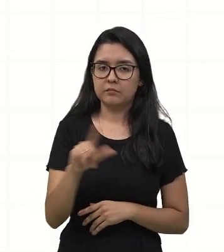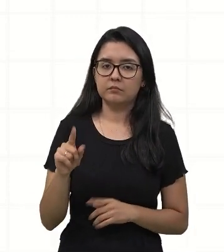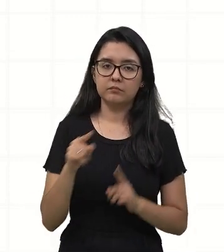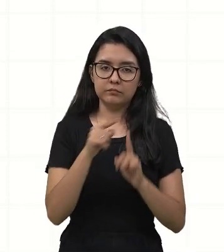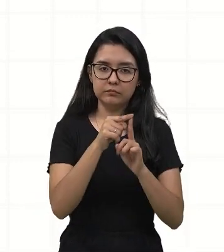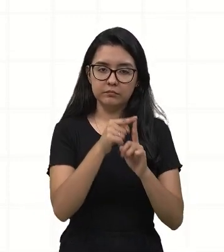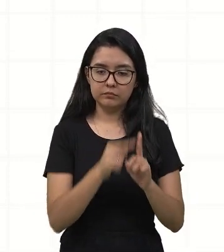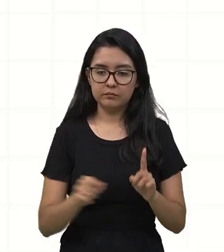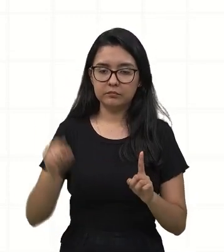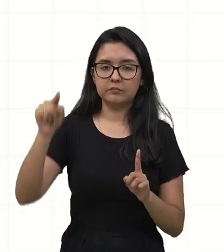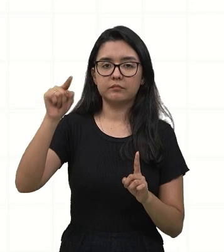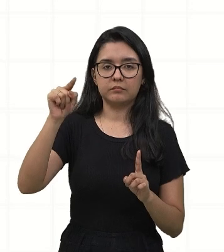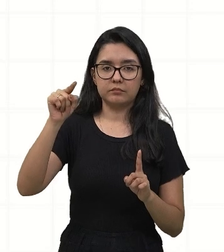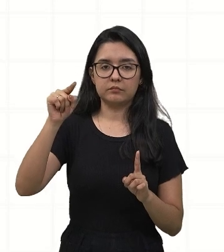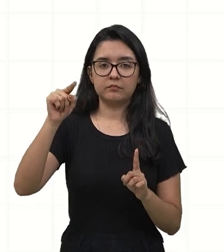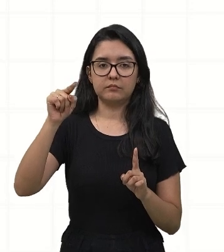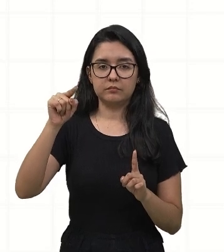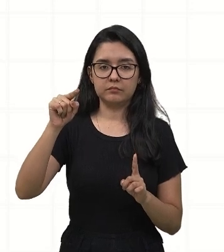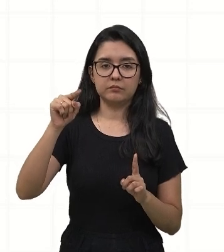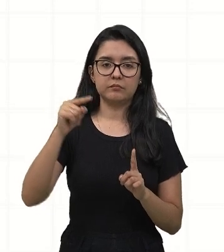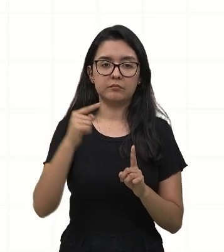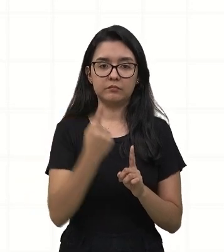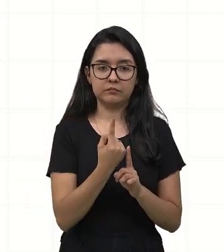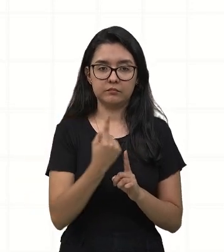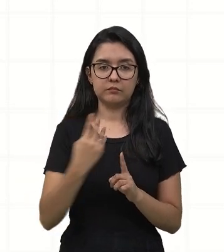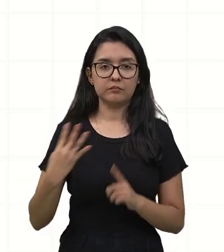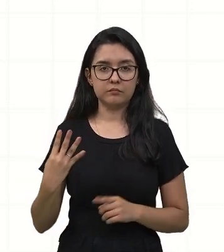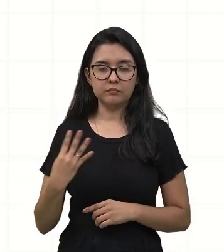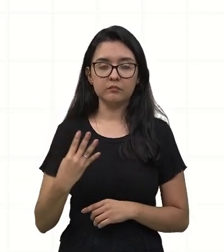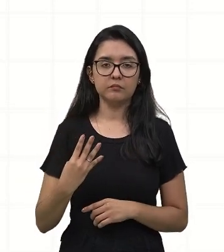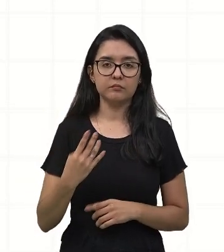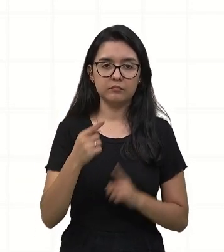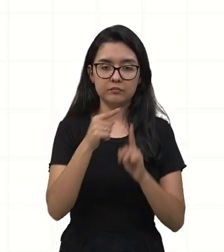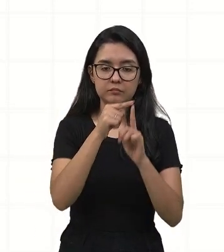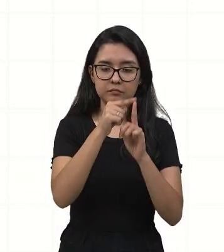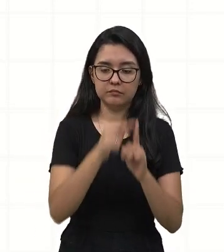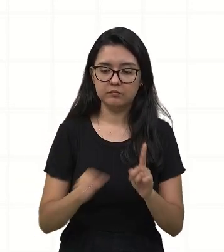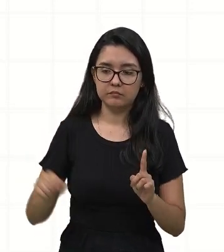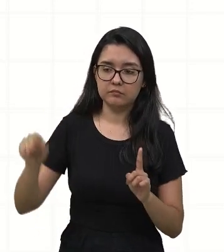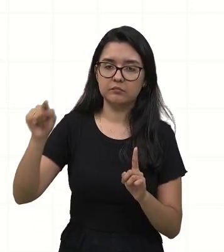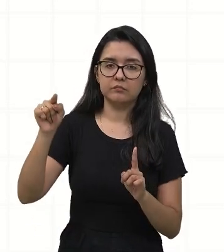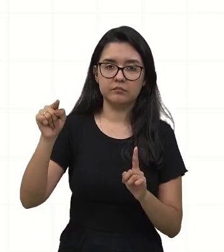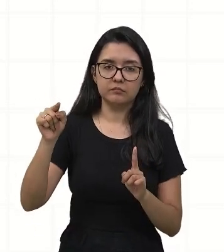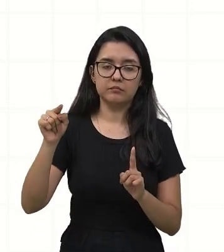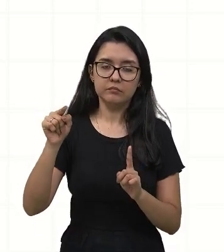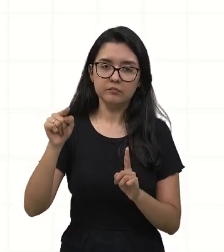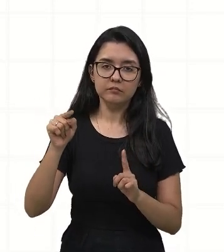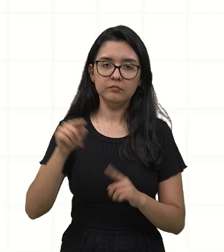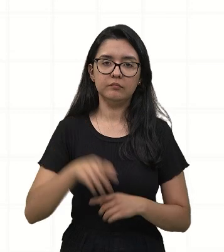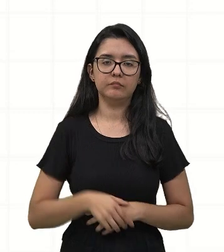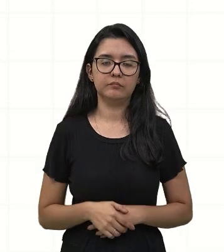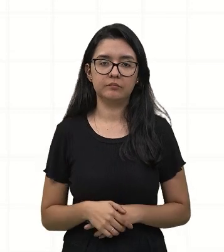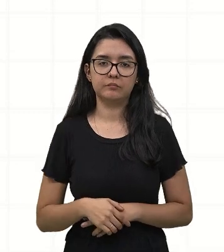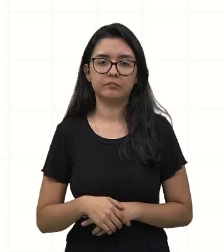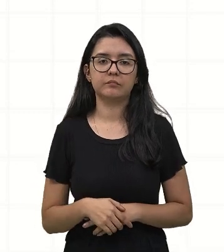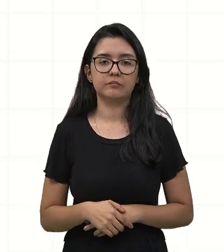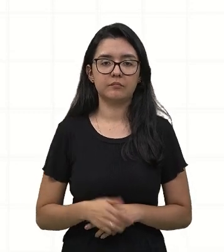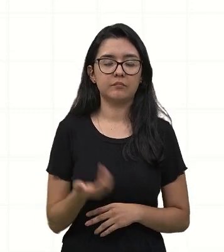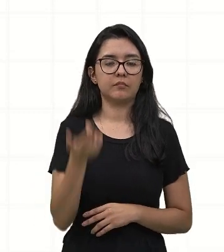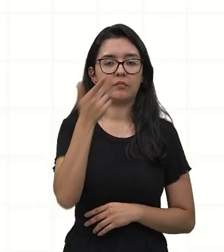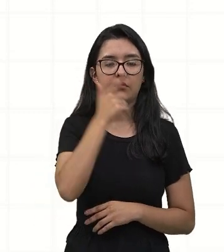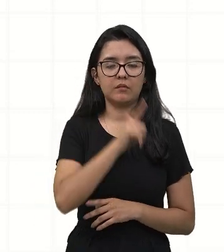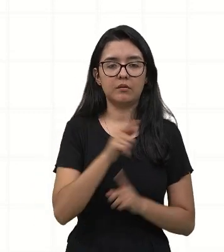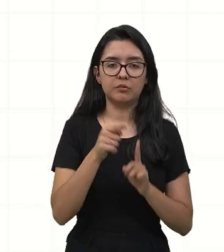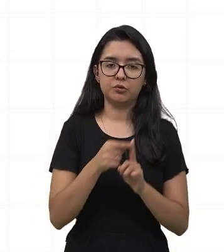deu um giro aí só de 1/4 de volta, certo? Ele ainda estava naquele movimento para conseguir fazer o giro na barra, né? O